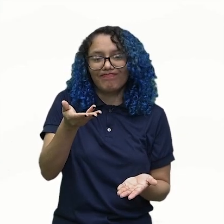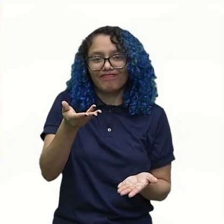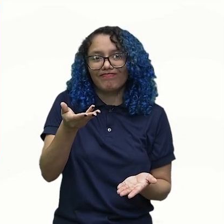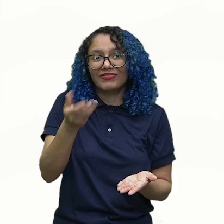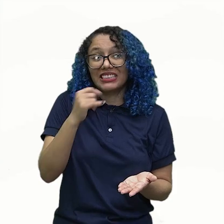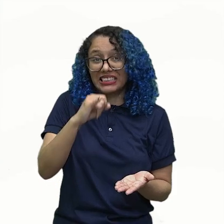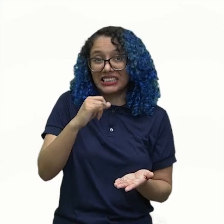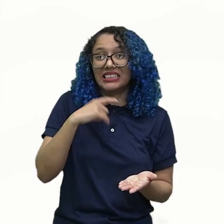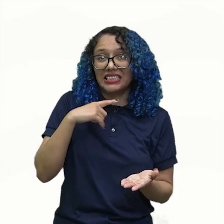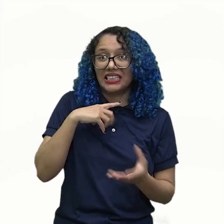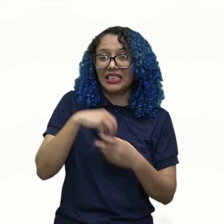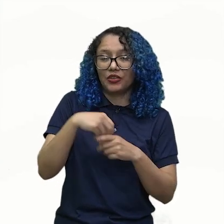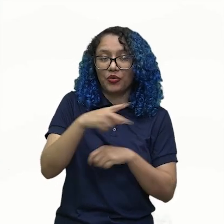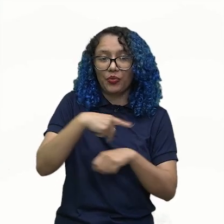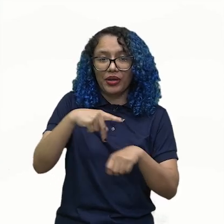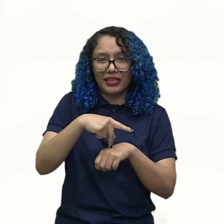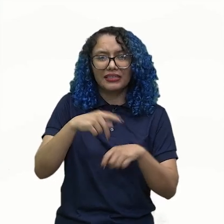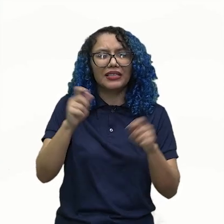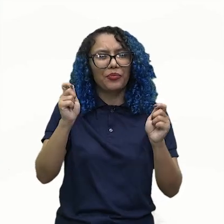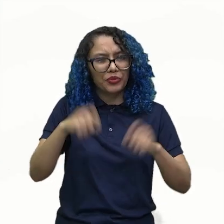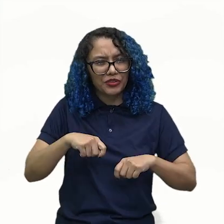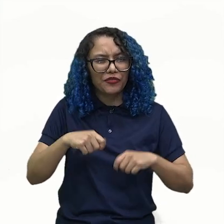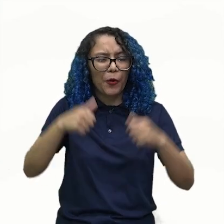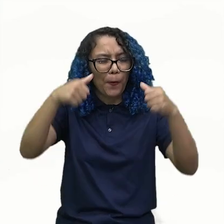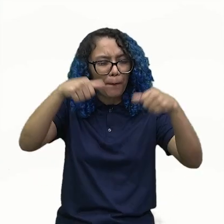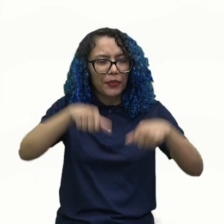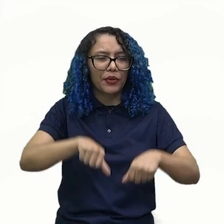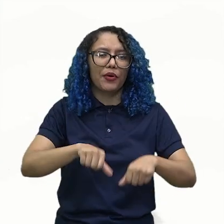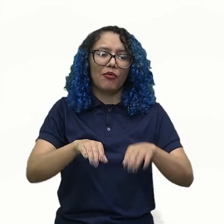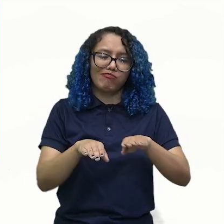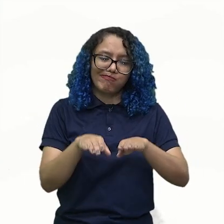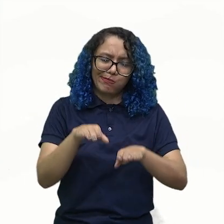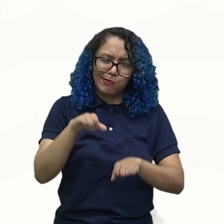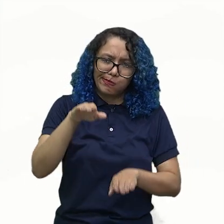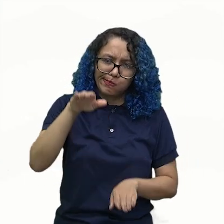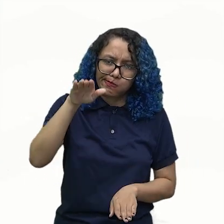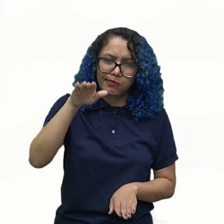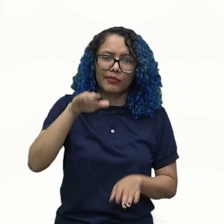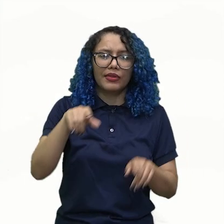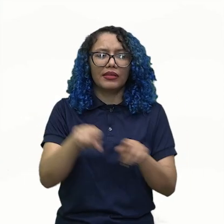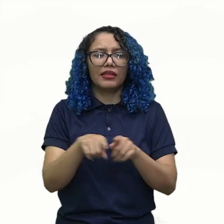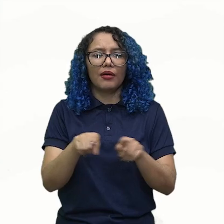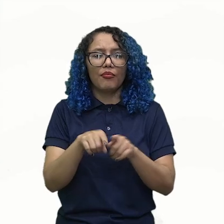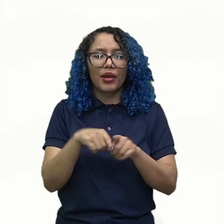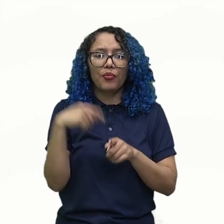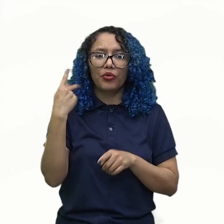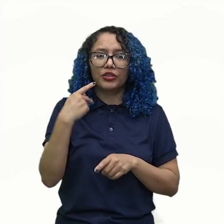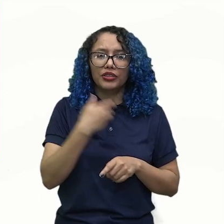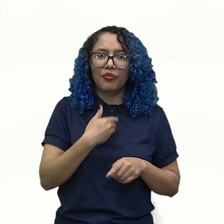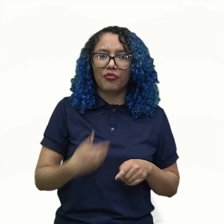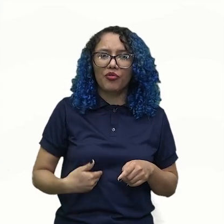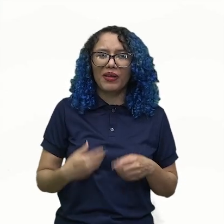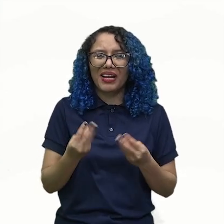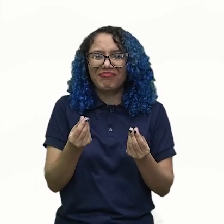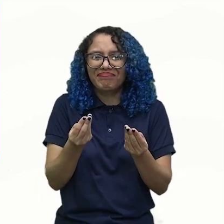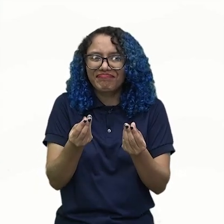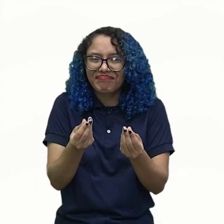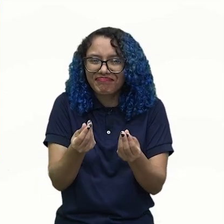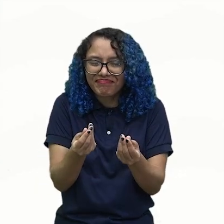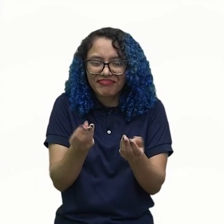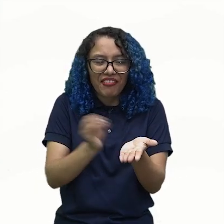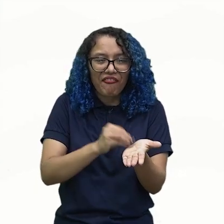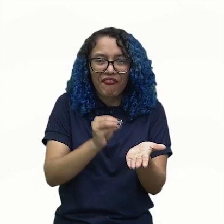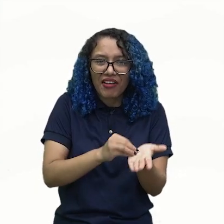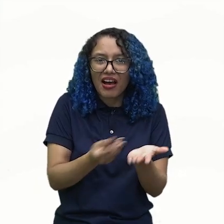essas desigualdades elas vão se intensificar. Políticas públicas ineficientes, né? O Estado não se faz presente, não